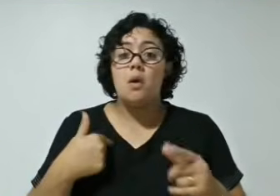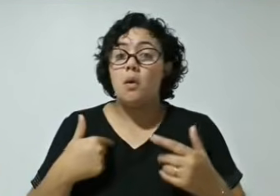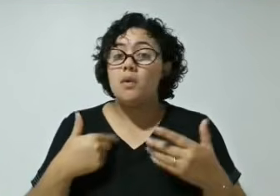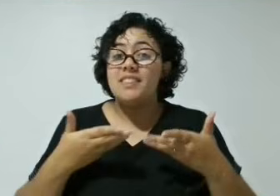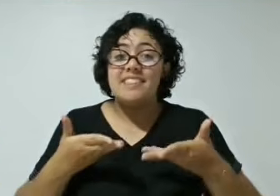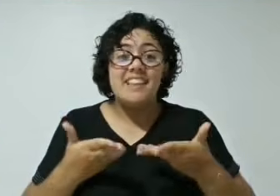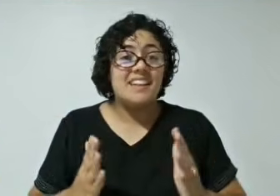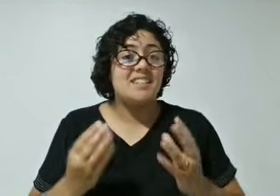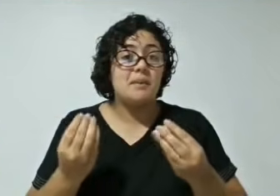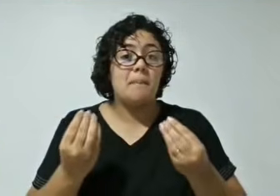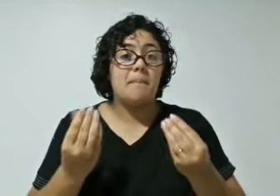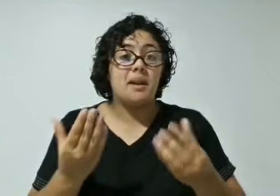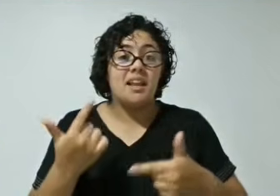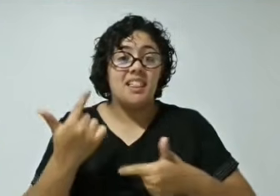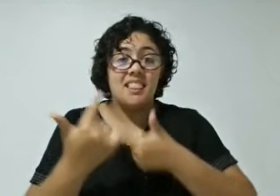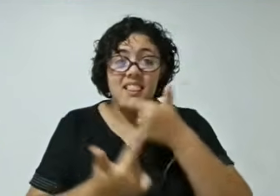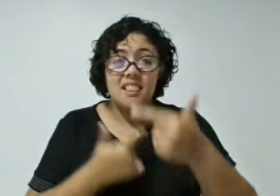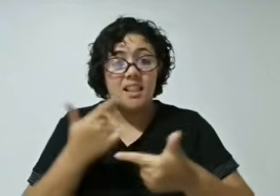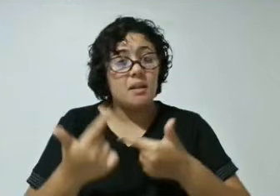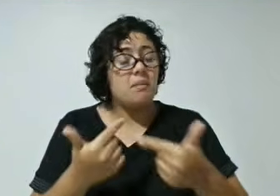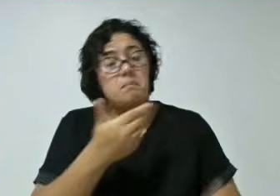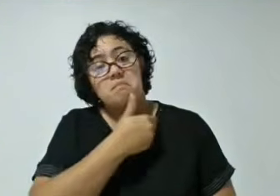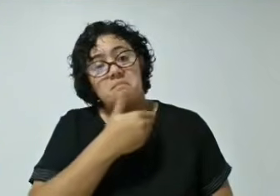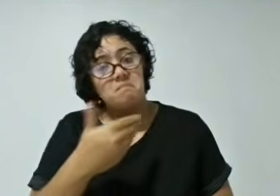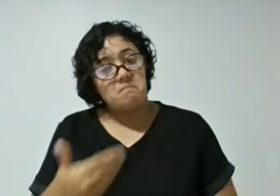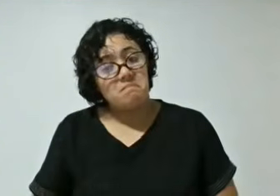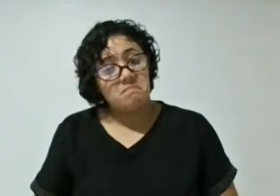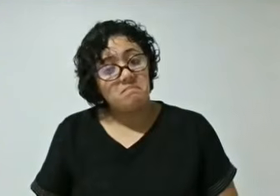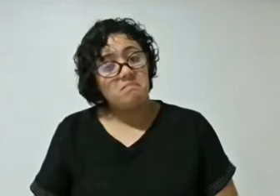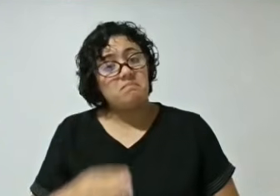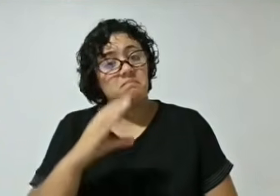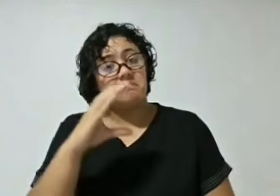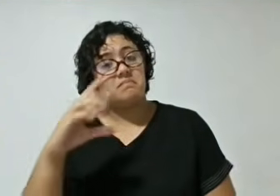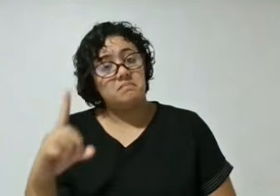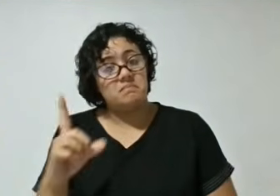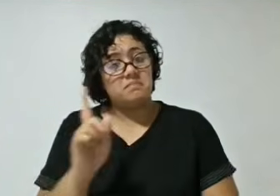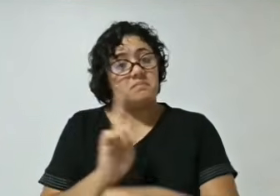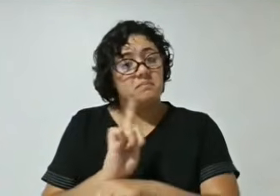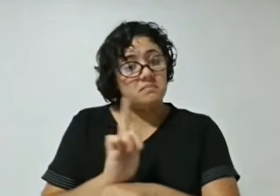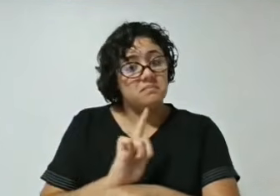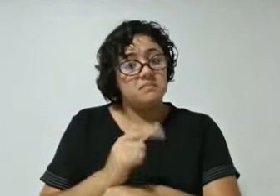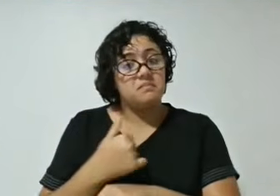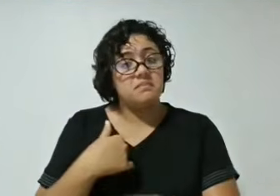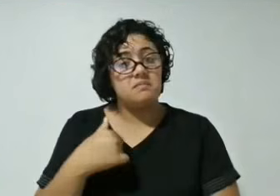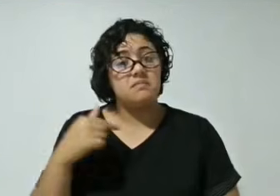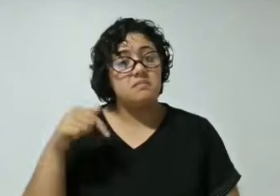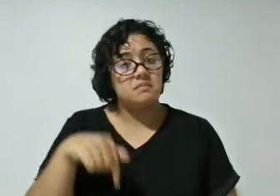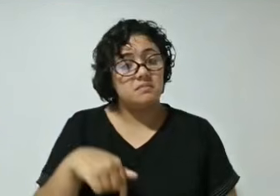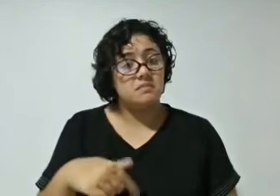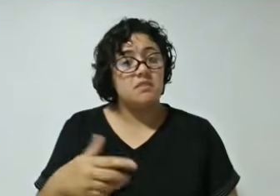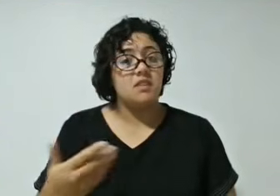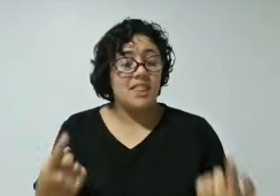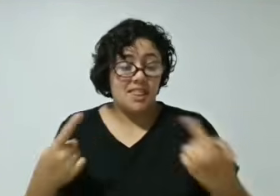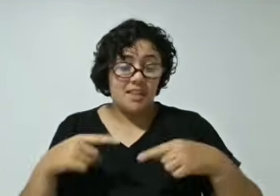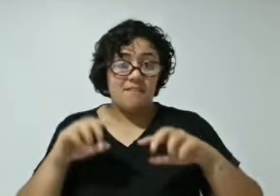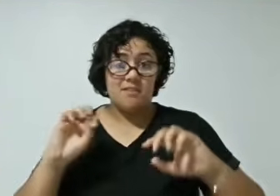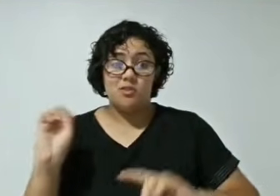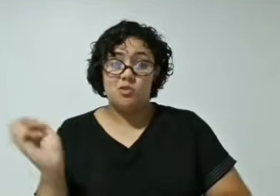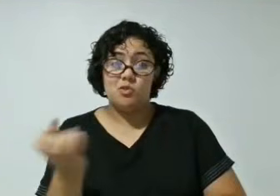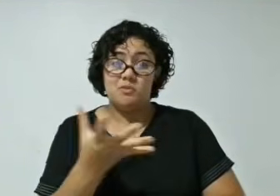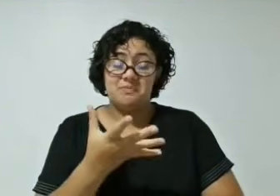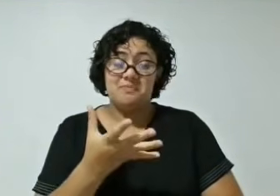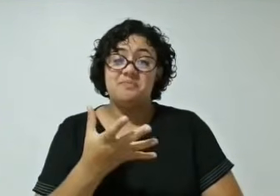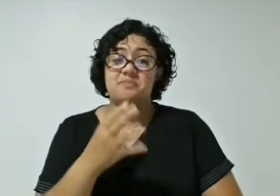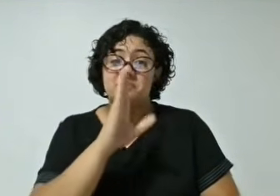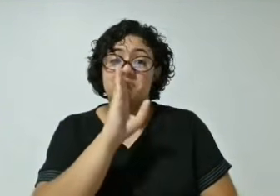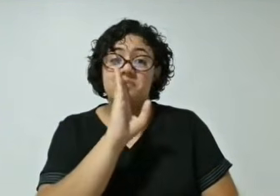agora, nesse espaço da coordenação, da gestão, eu estou enfrentando os novos desafios, principalmente os